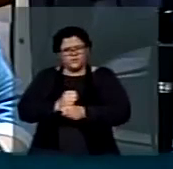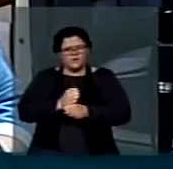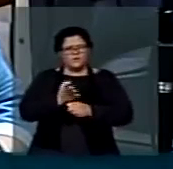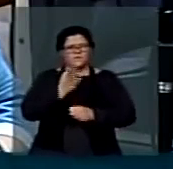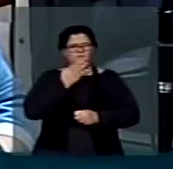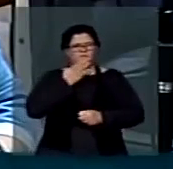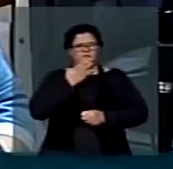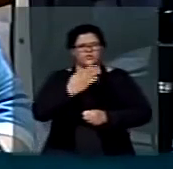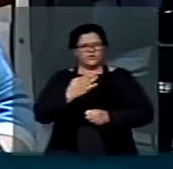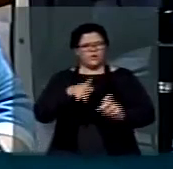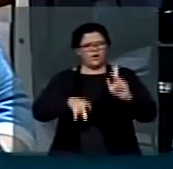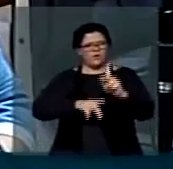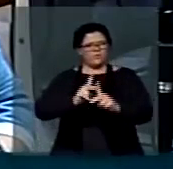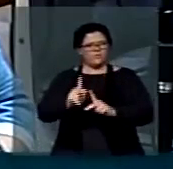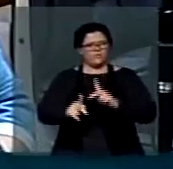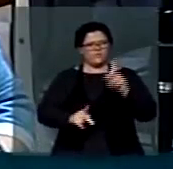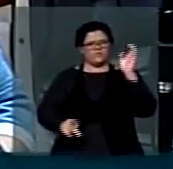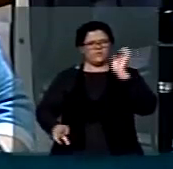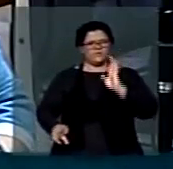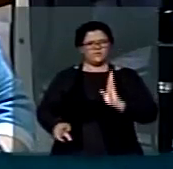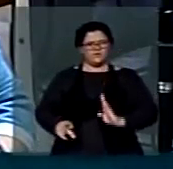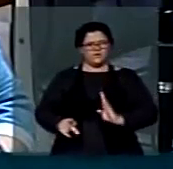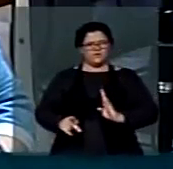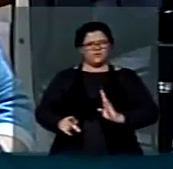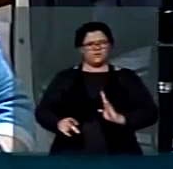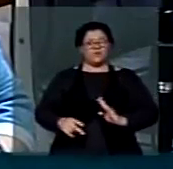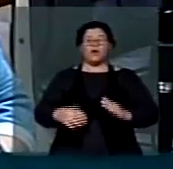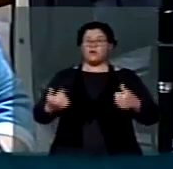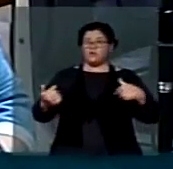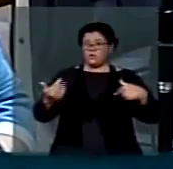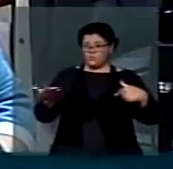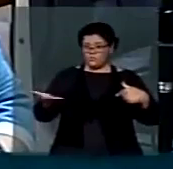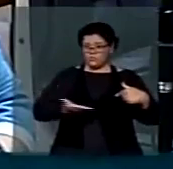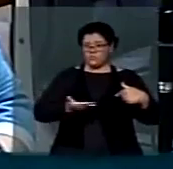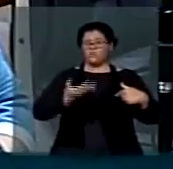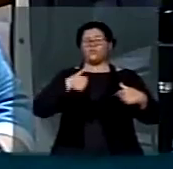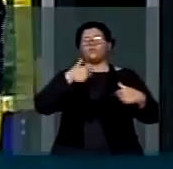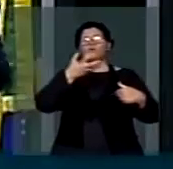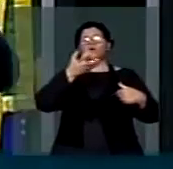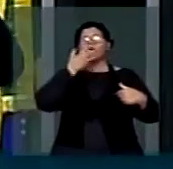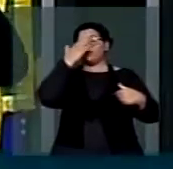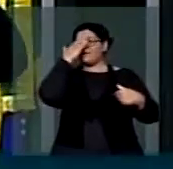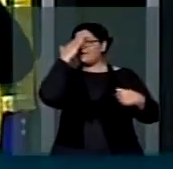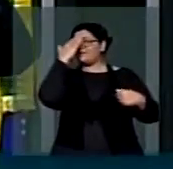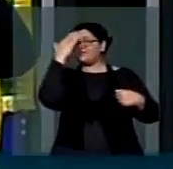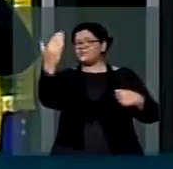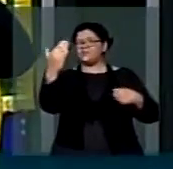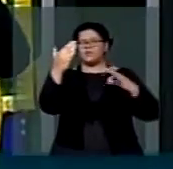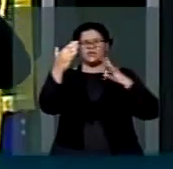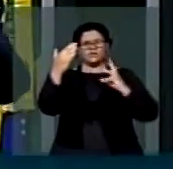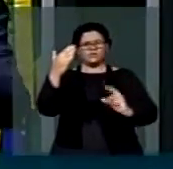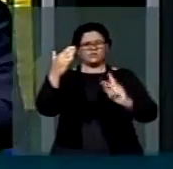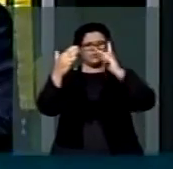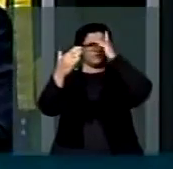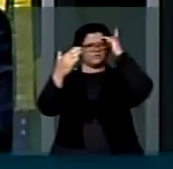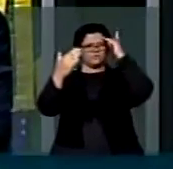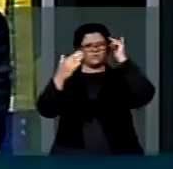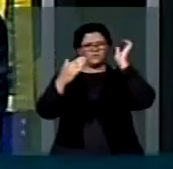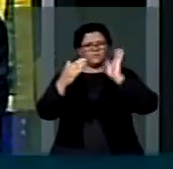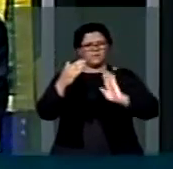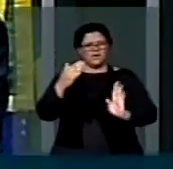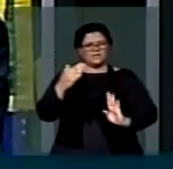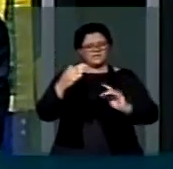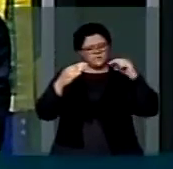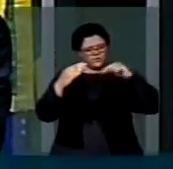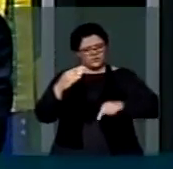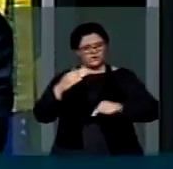brasileiro, e aqui vai o meu agradecimento a esses brasileiros anônimos